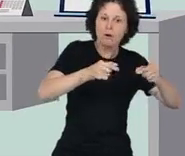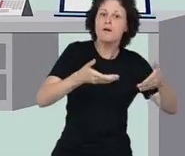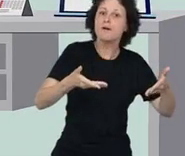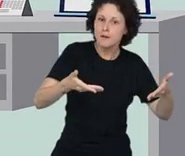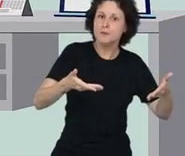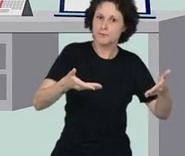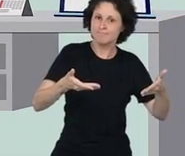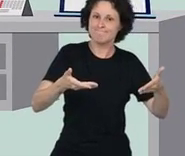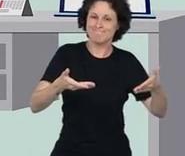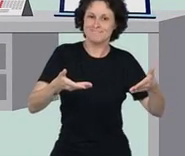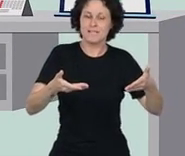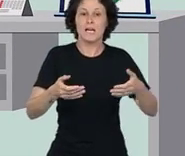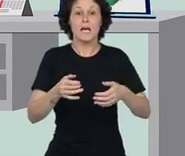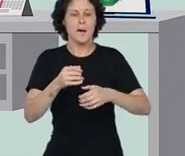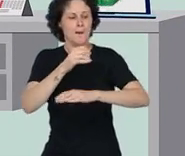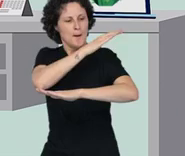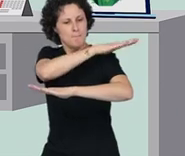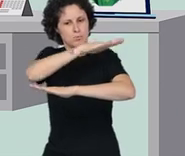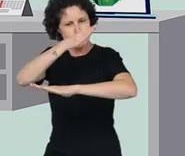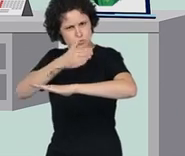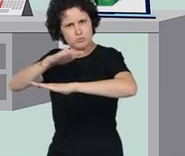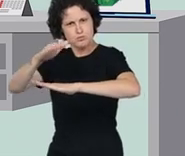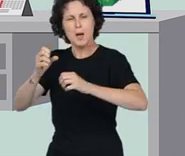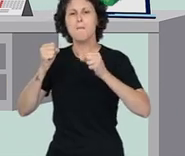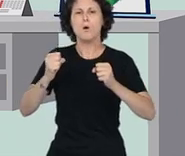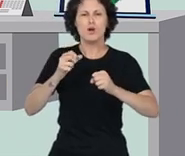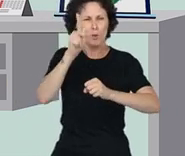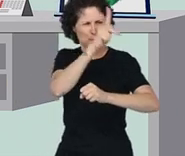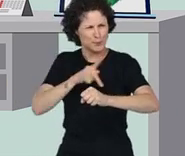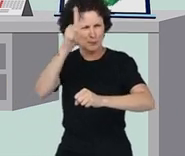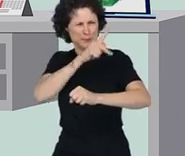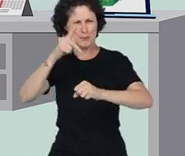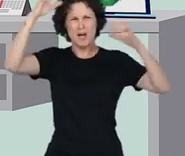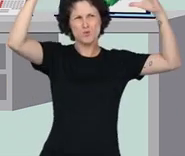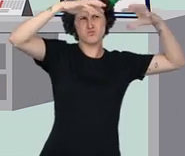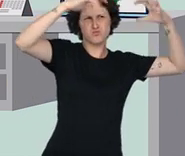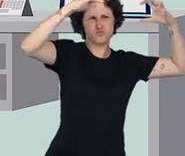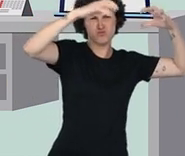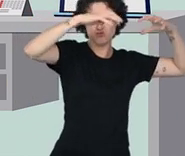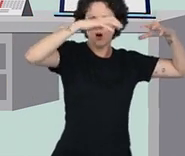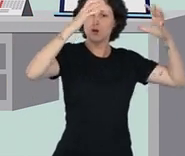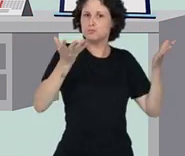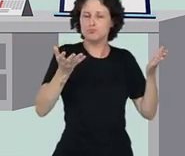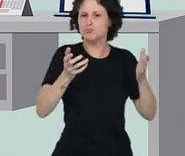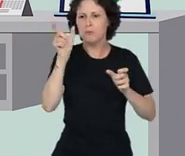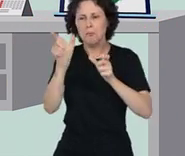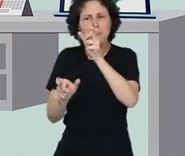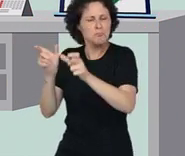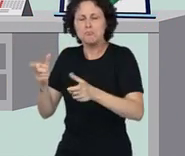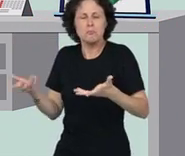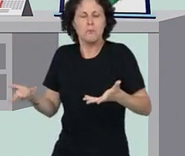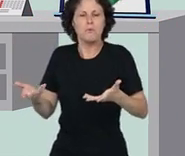O intemperismo também pode ser causado por ventos, chuvas, temperaturas e até seres vivos. Mas